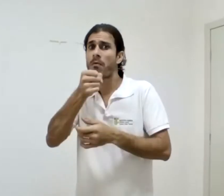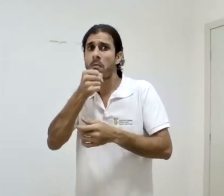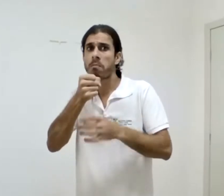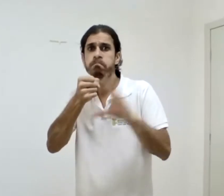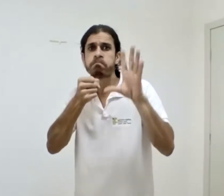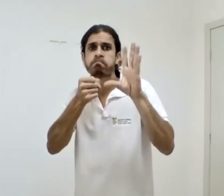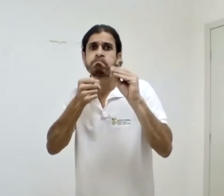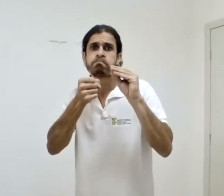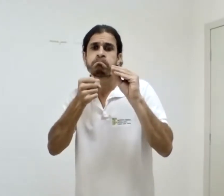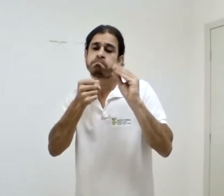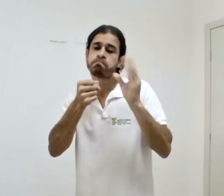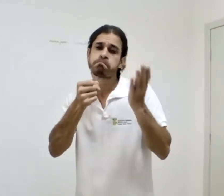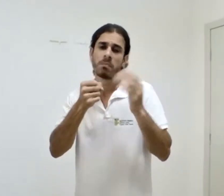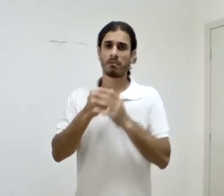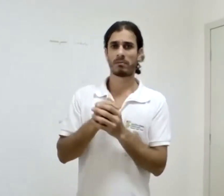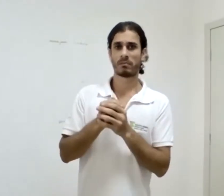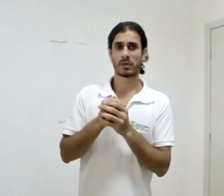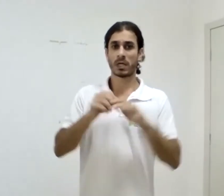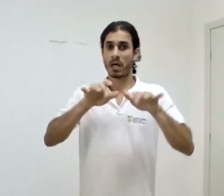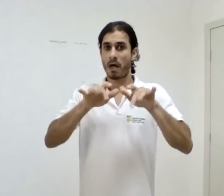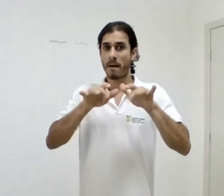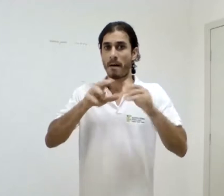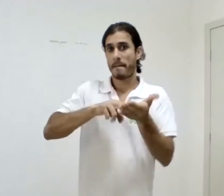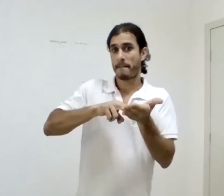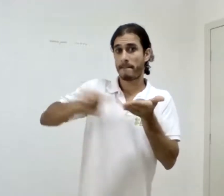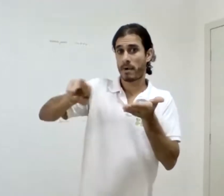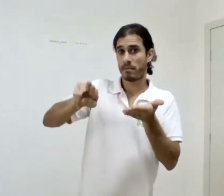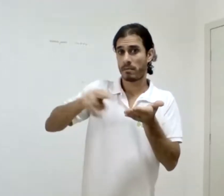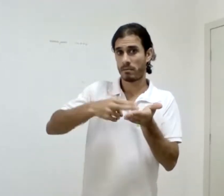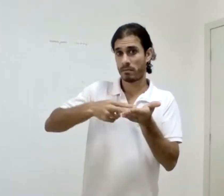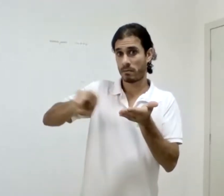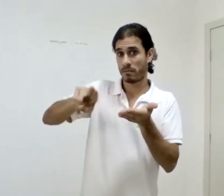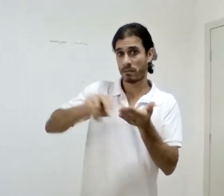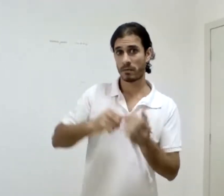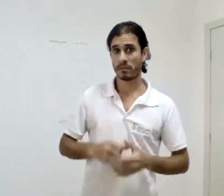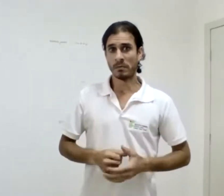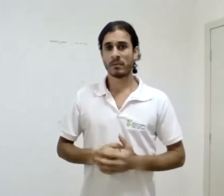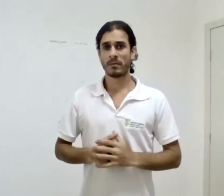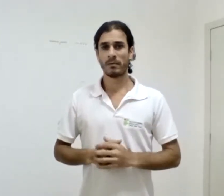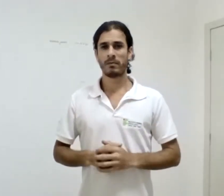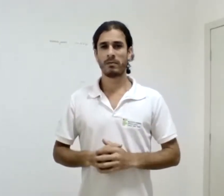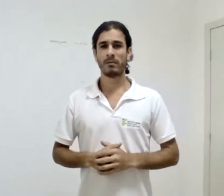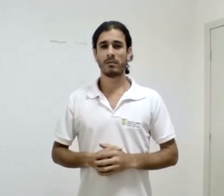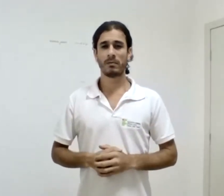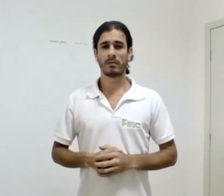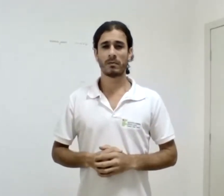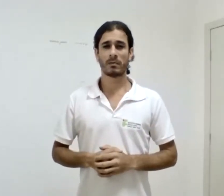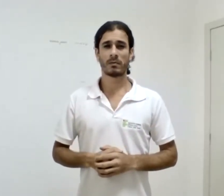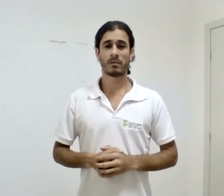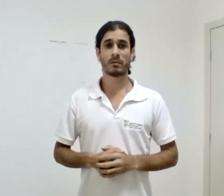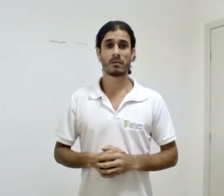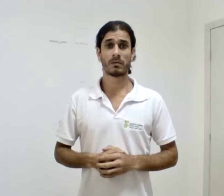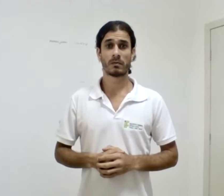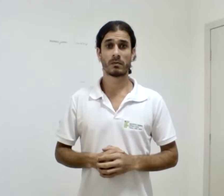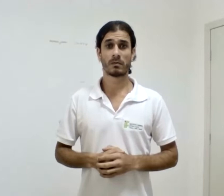Deixa eu avisar aqui. Quando ela abriu a apresentação, apareceu uma mensagem, não sei se vocês viram, dizendo